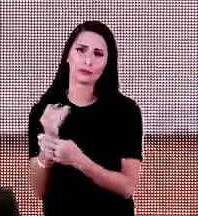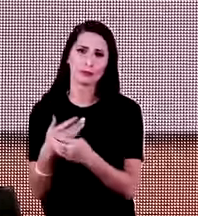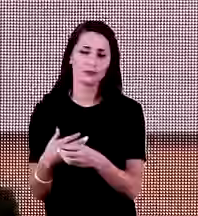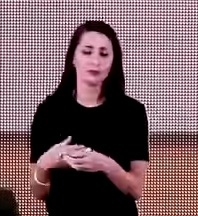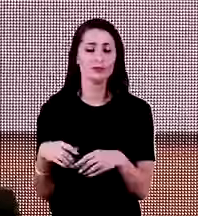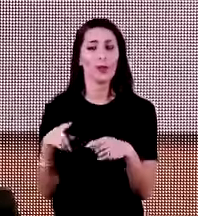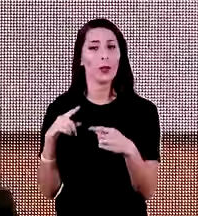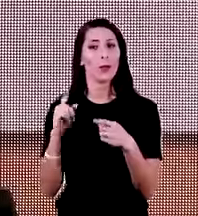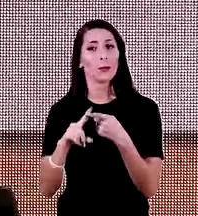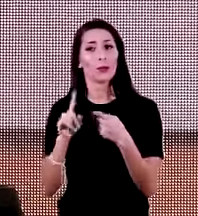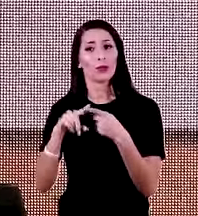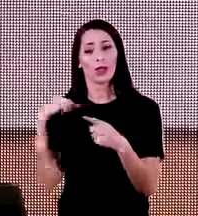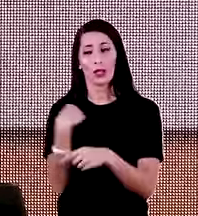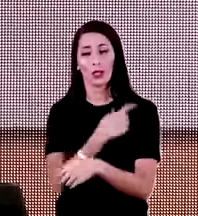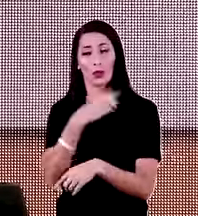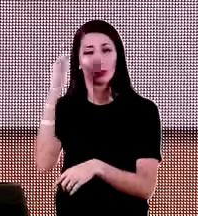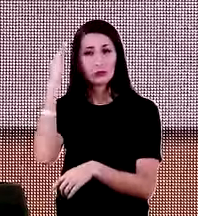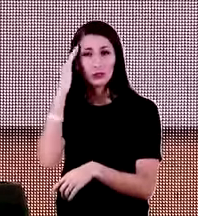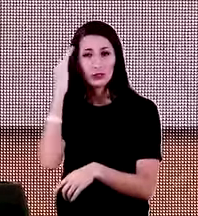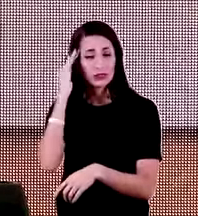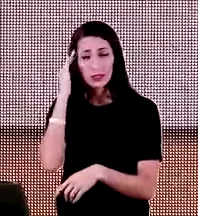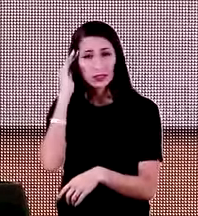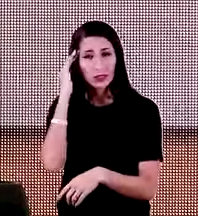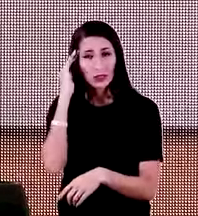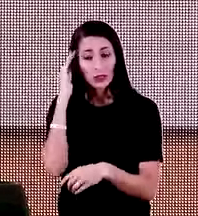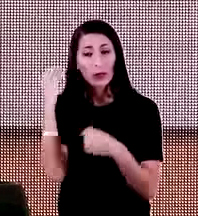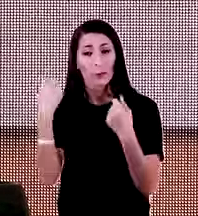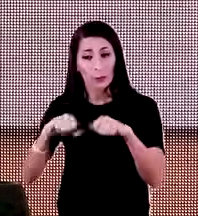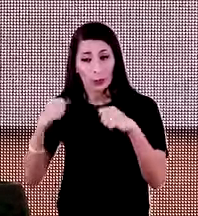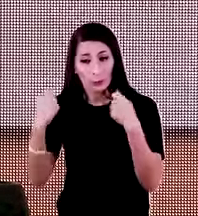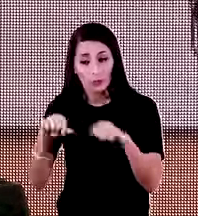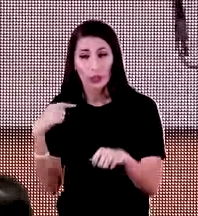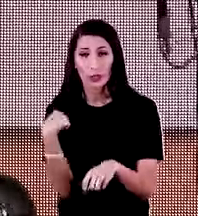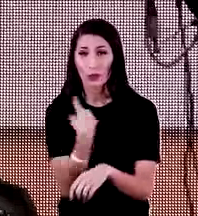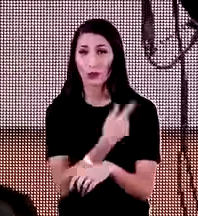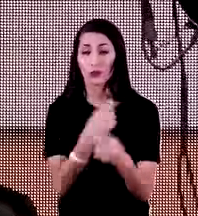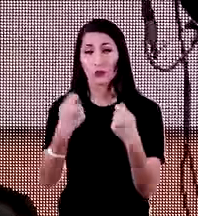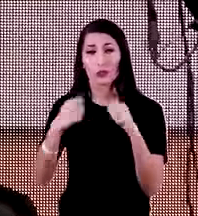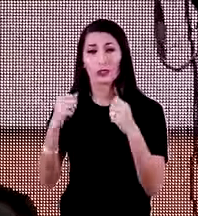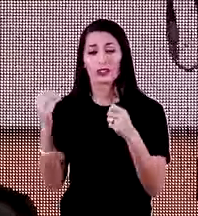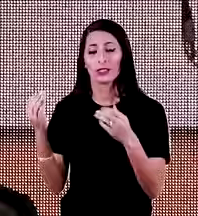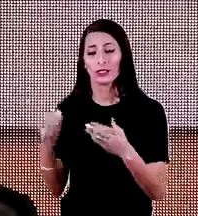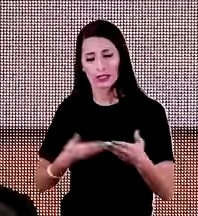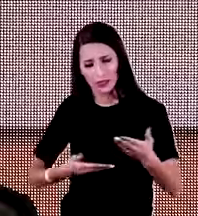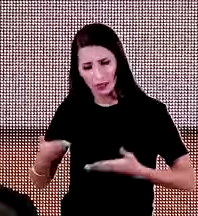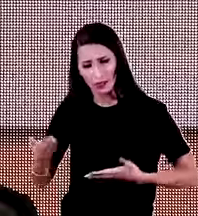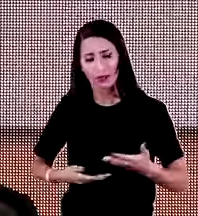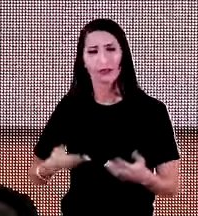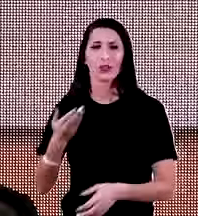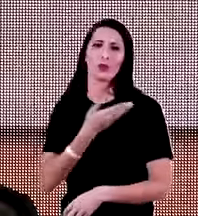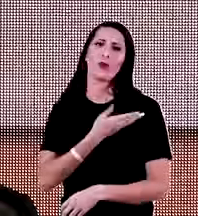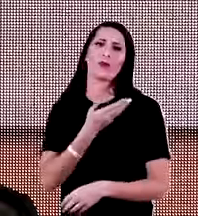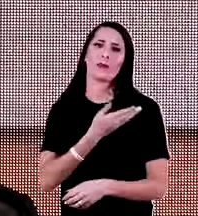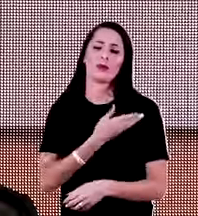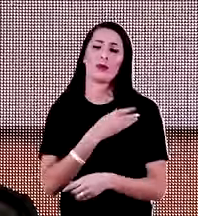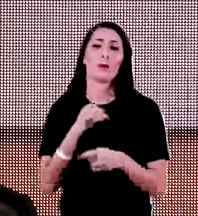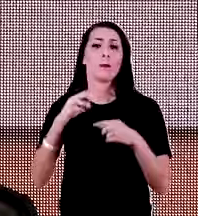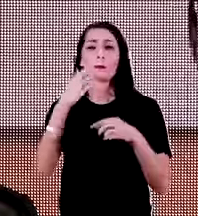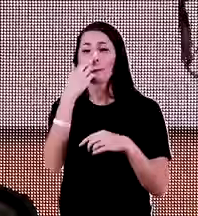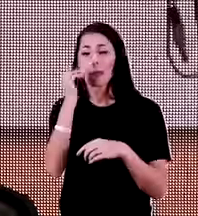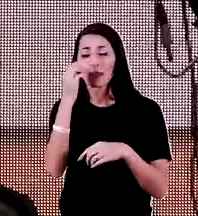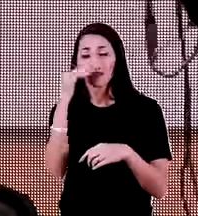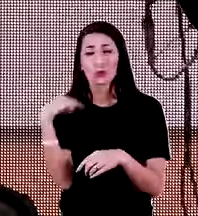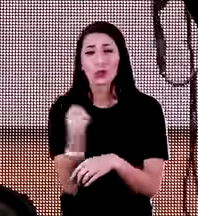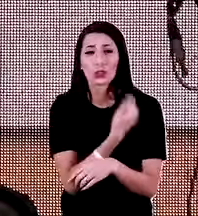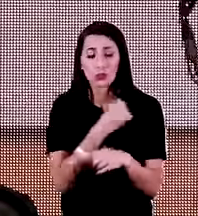entendeu que primeiro a gente precisa servir o amigo. Mesmo que a gente faça esse serviço em plena dor e angústia,